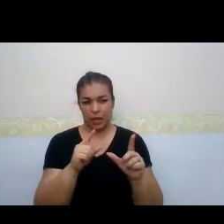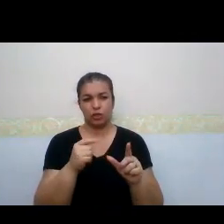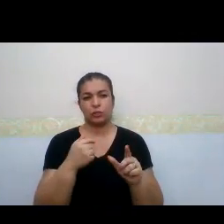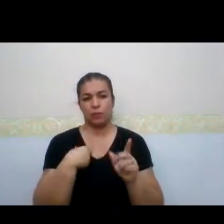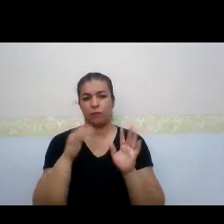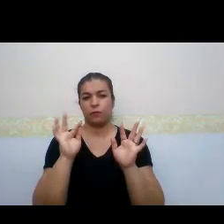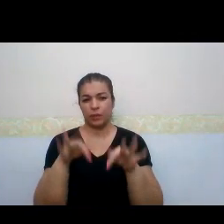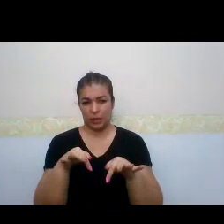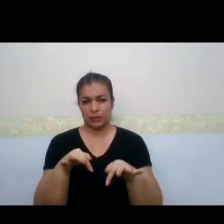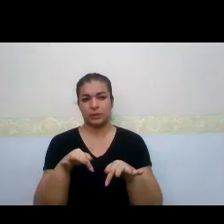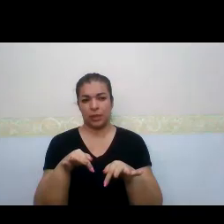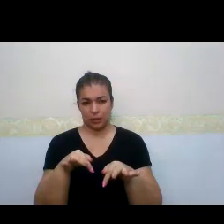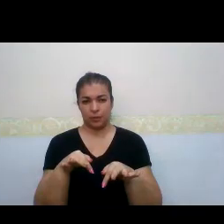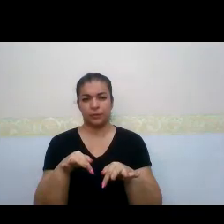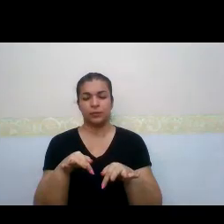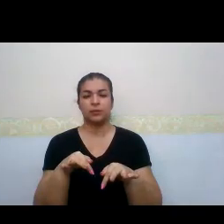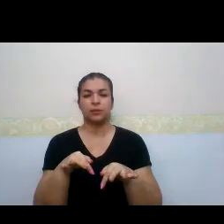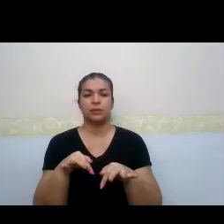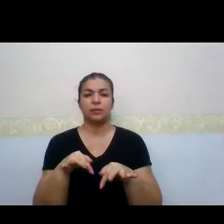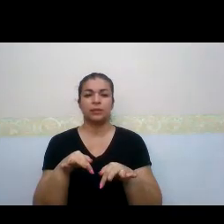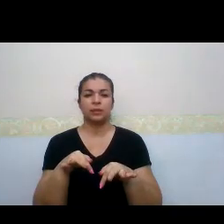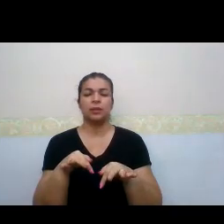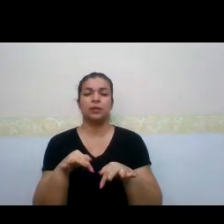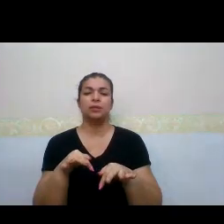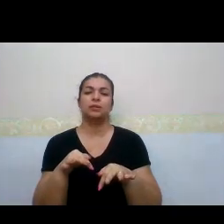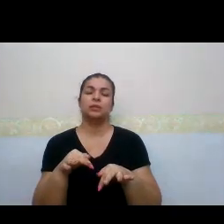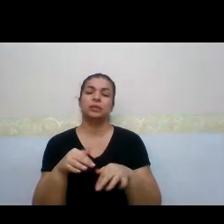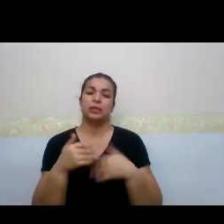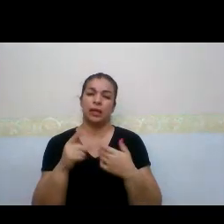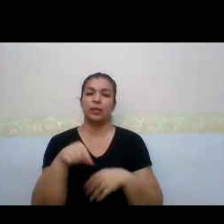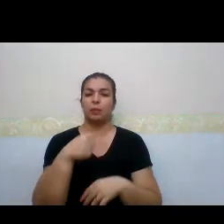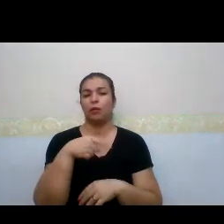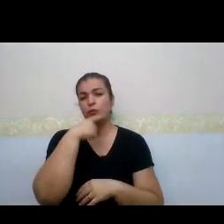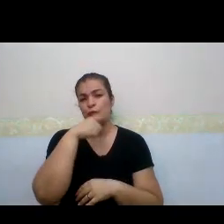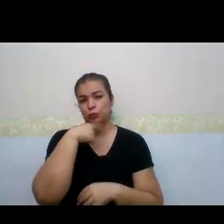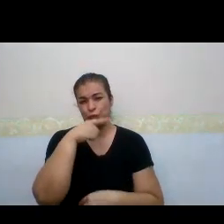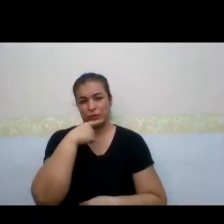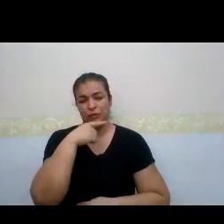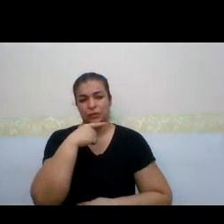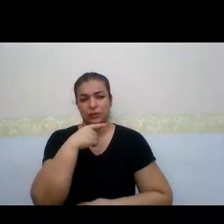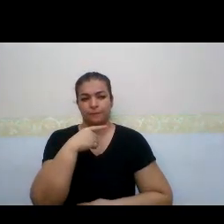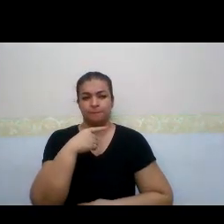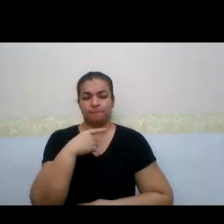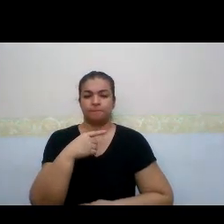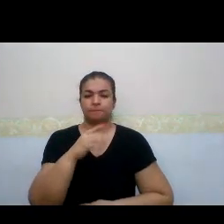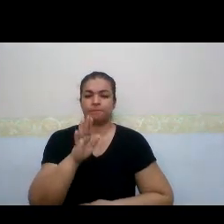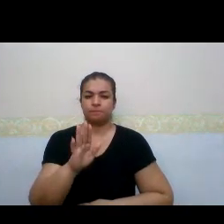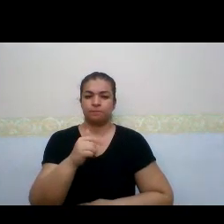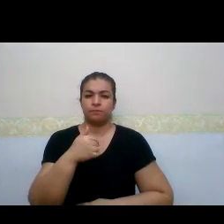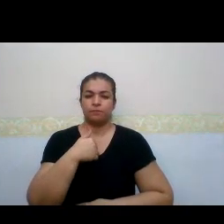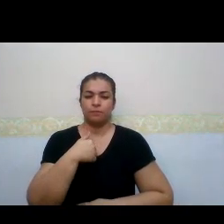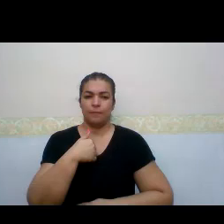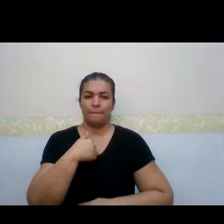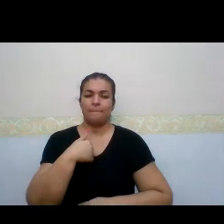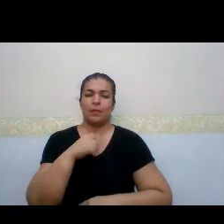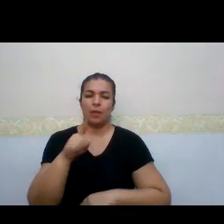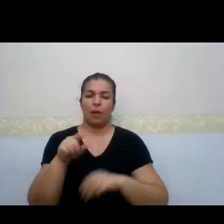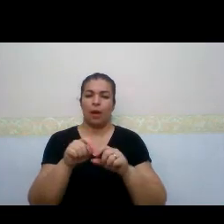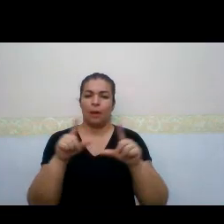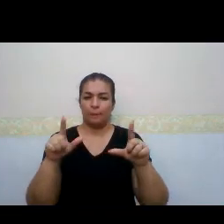e aí a gente vai para as dúvidas. Não, imagina, é porque eu mesma abri para vocês fazerem